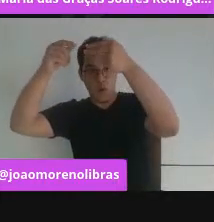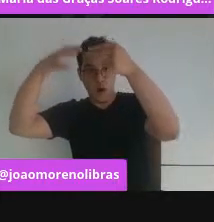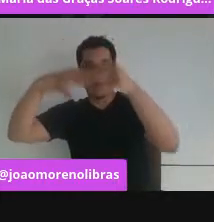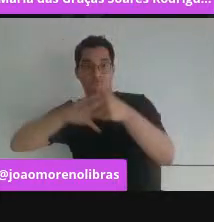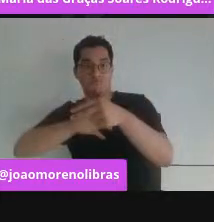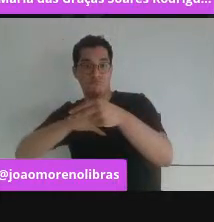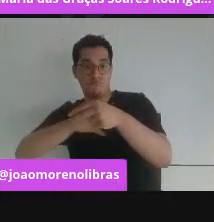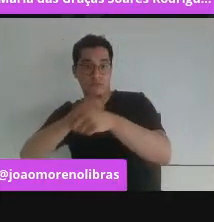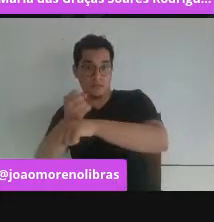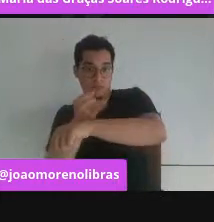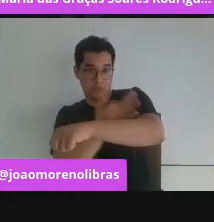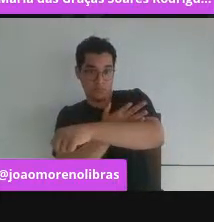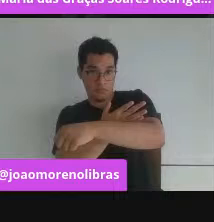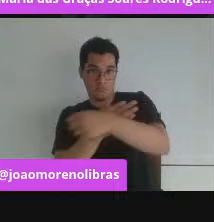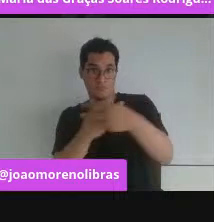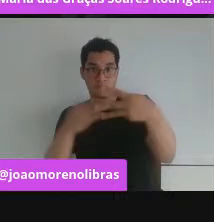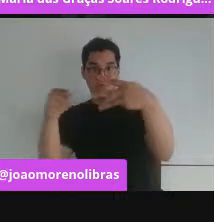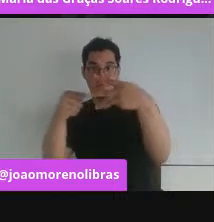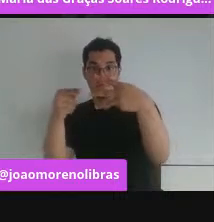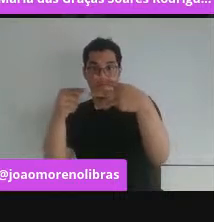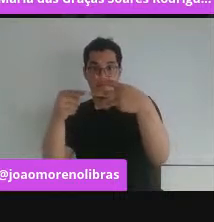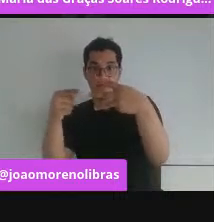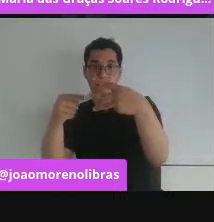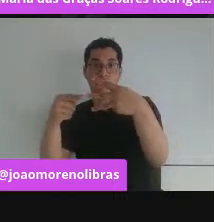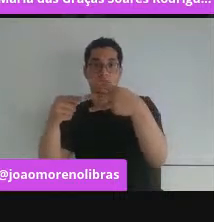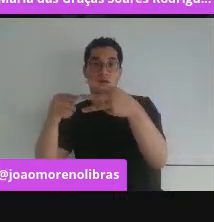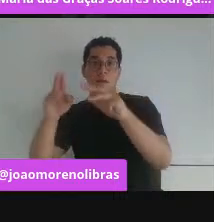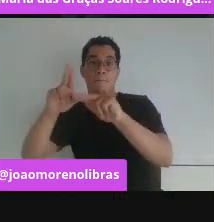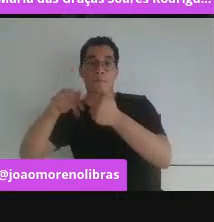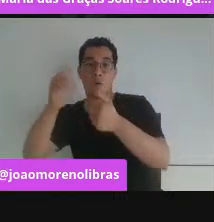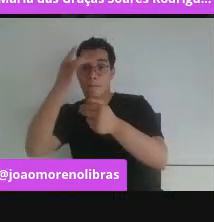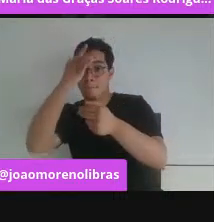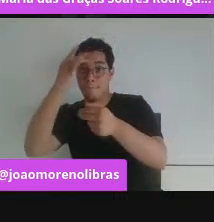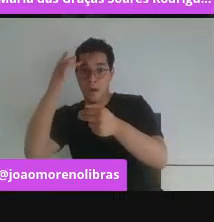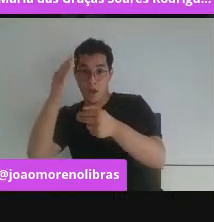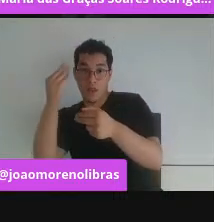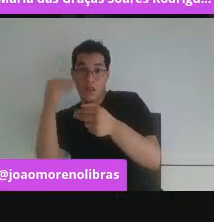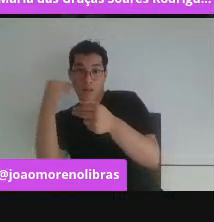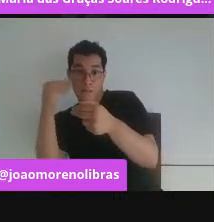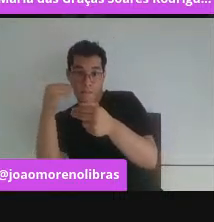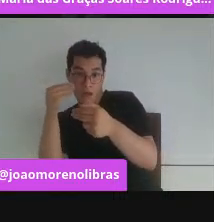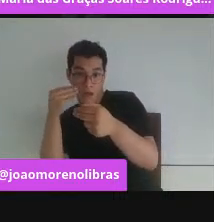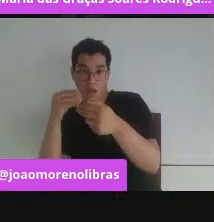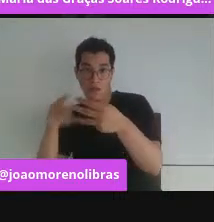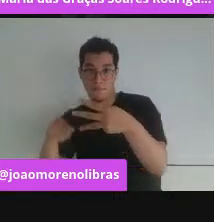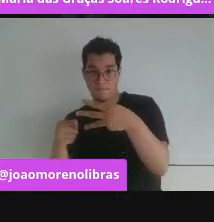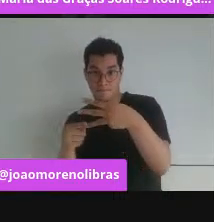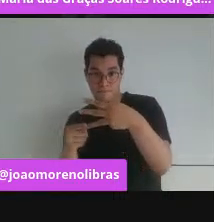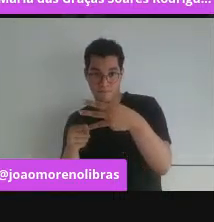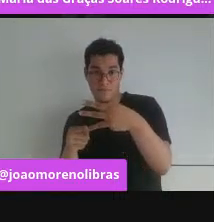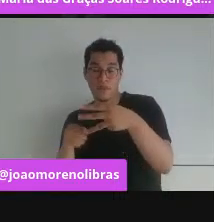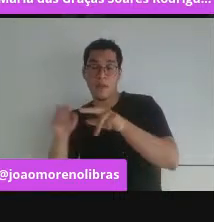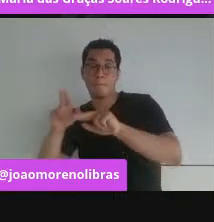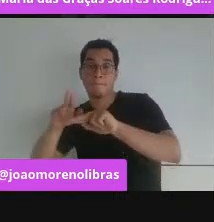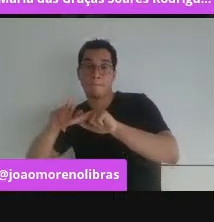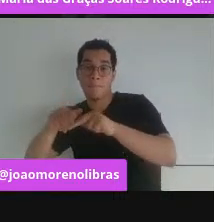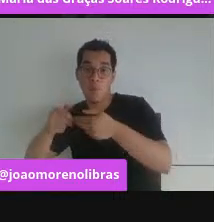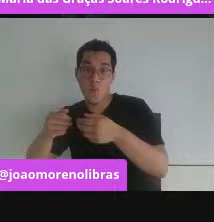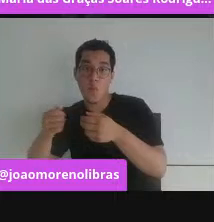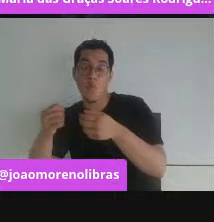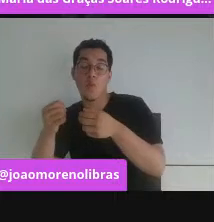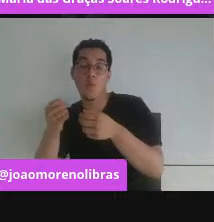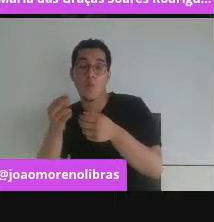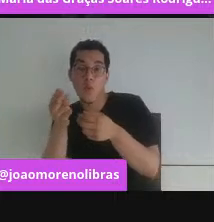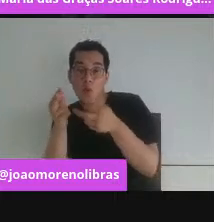de seu ajuste ao ator que a experimenta. Avaliação da emoção em função das tendências à ação que ela